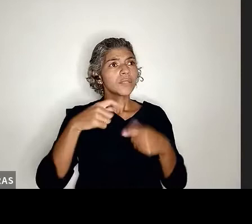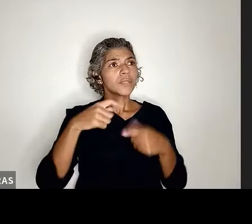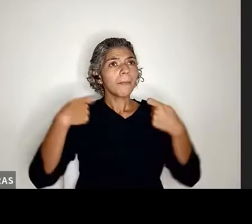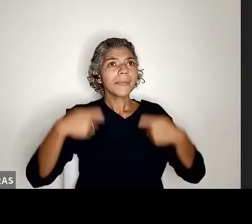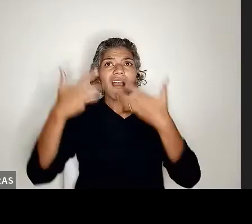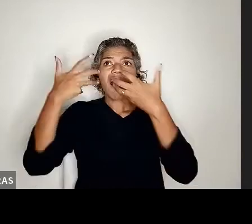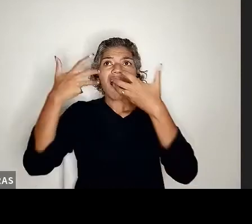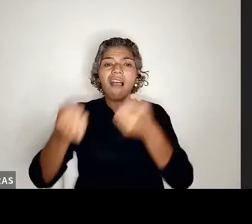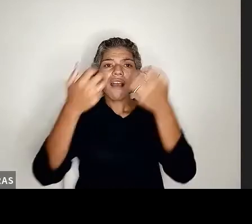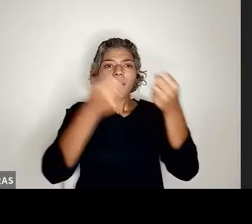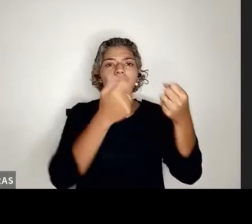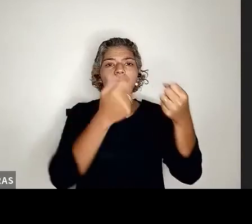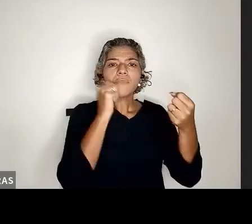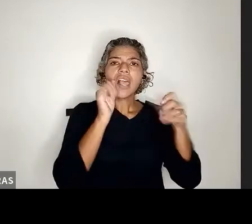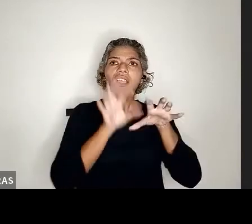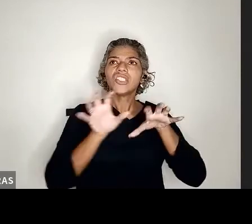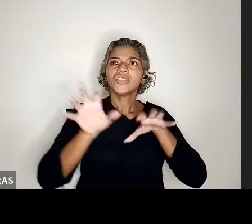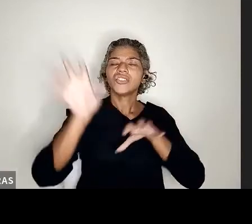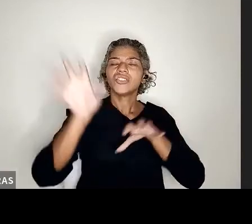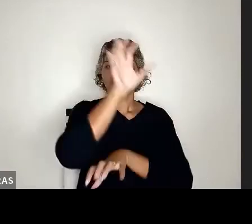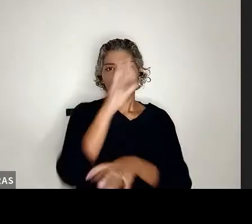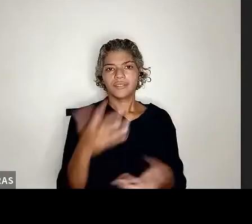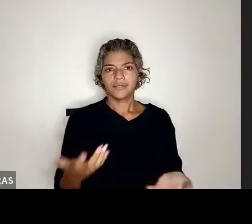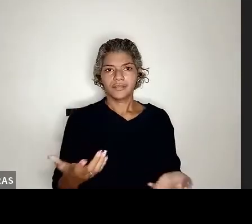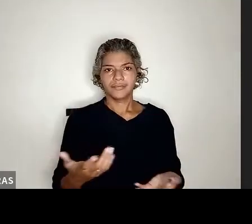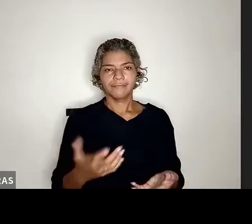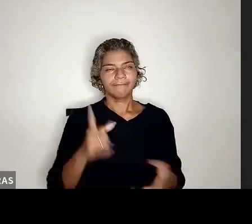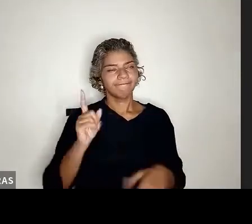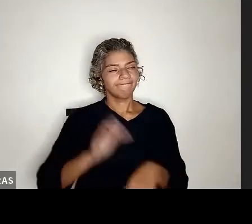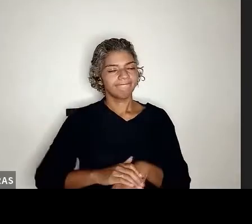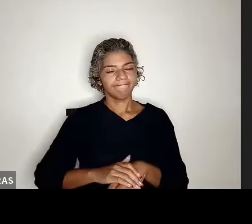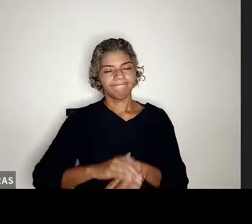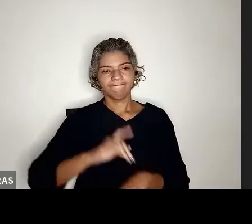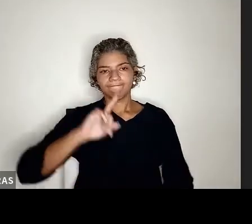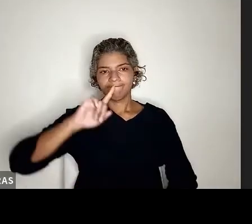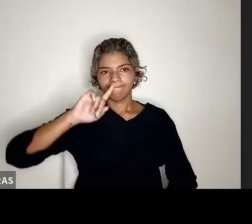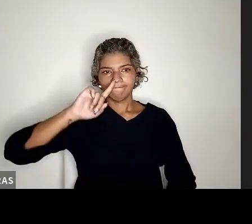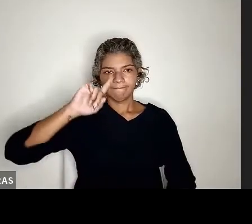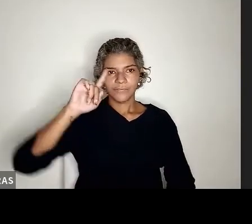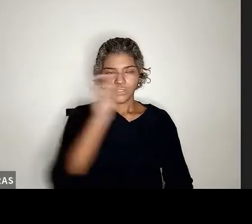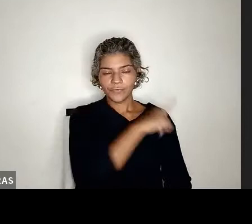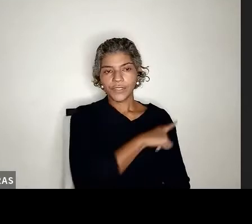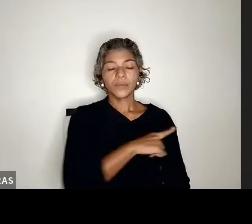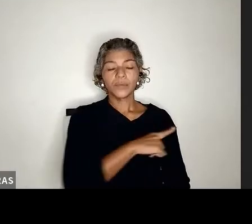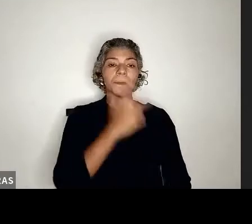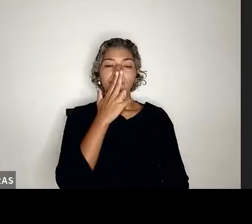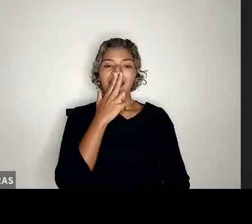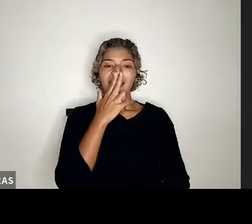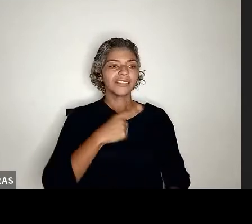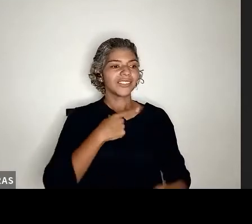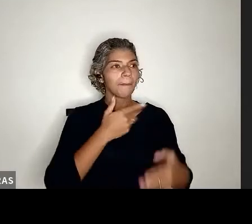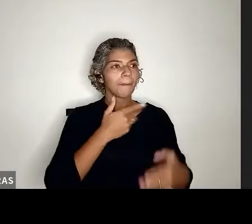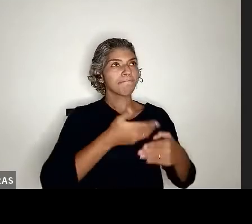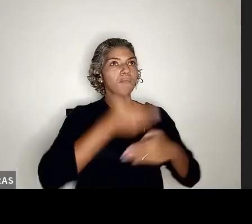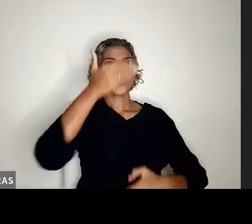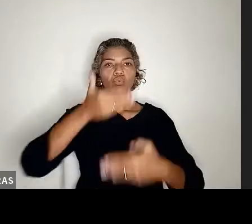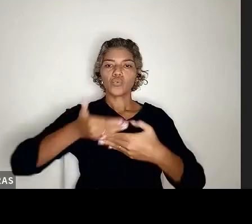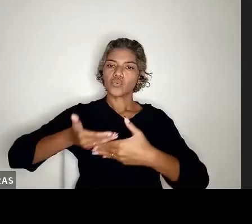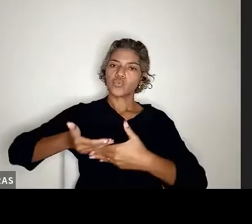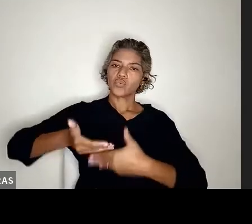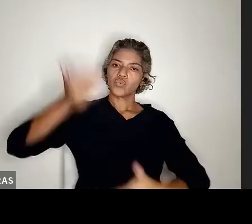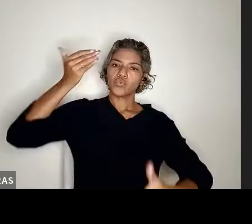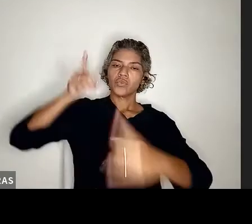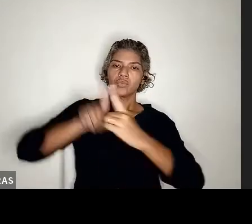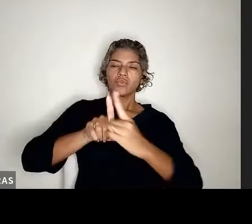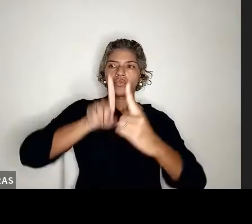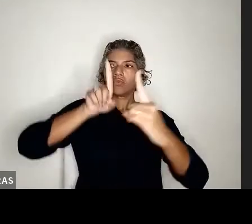tem conseguido. Mas é muito difícil. Tem um muro aí colocado que não é verbalizado, que tem